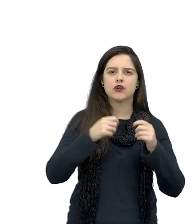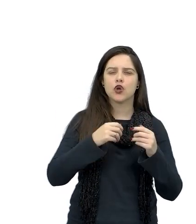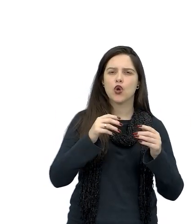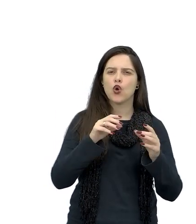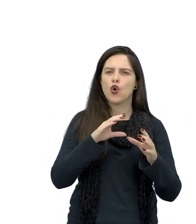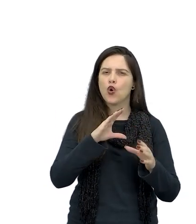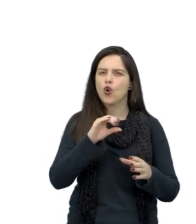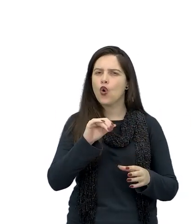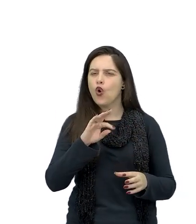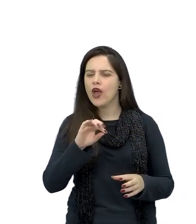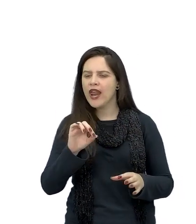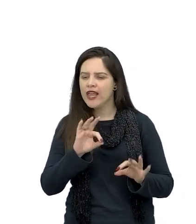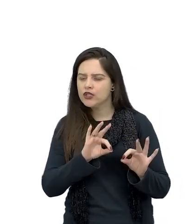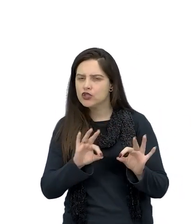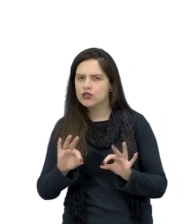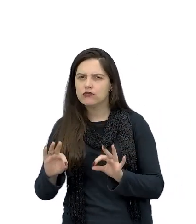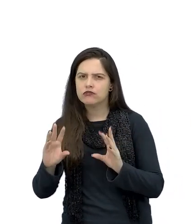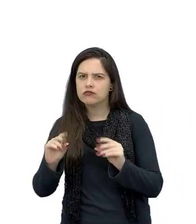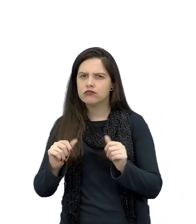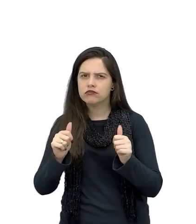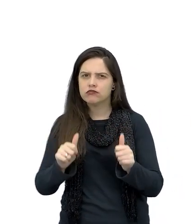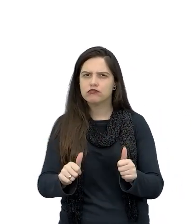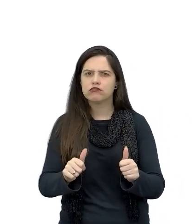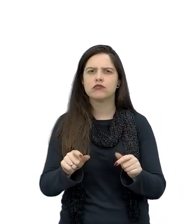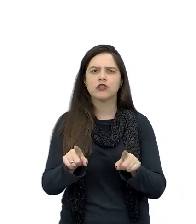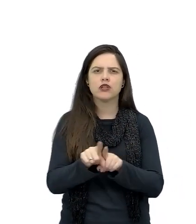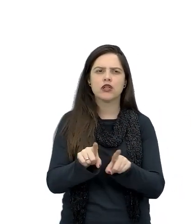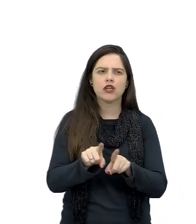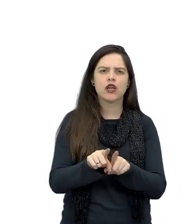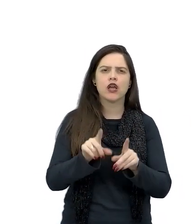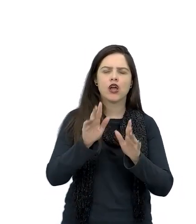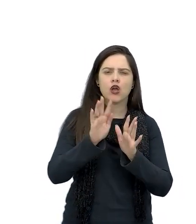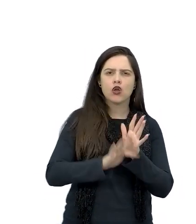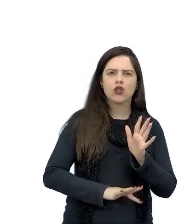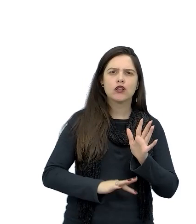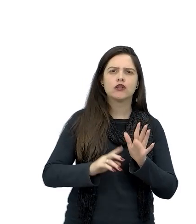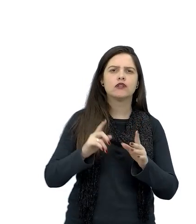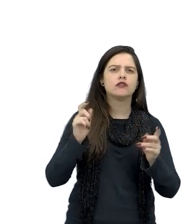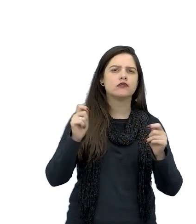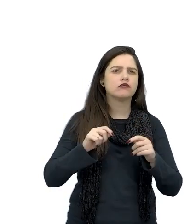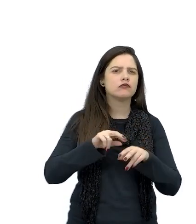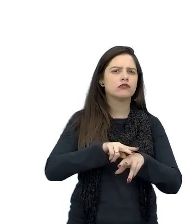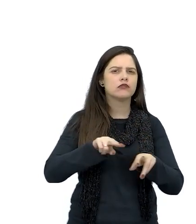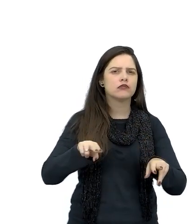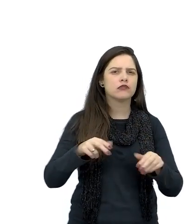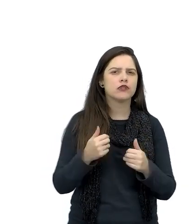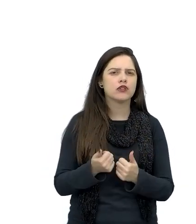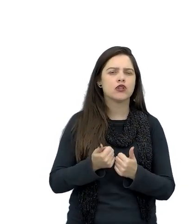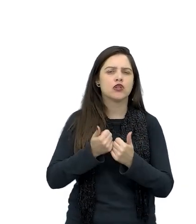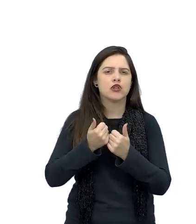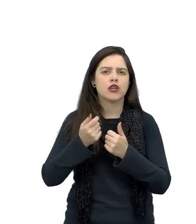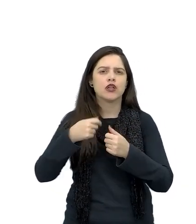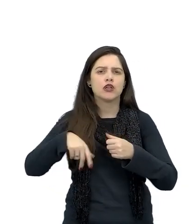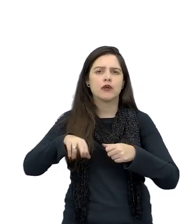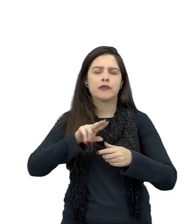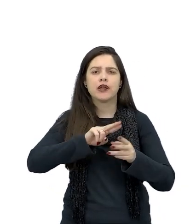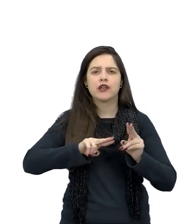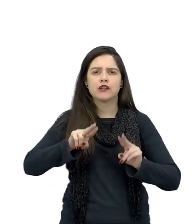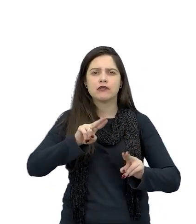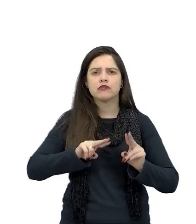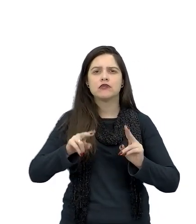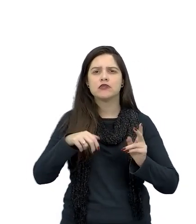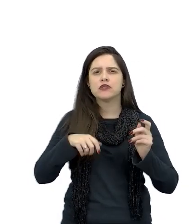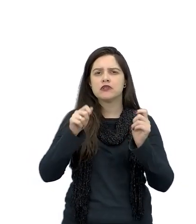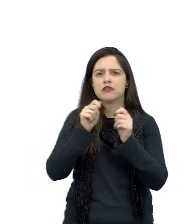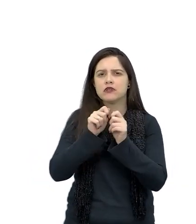com o início da história? A pontuação empregada está contribuindo para a legibilidade e para